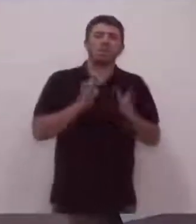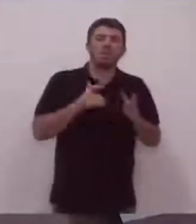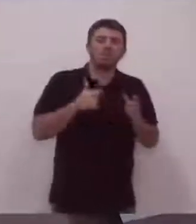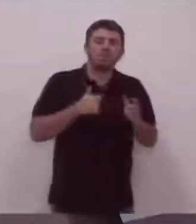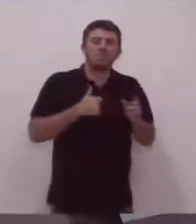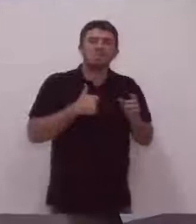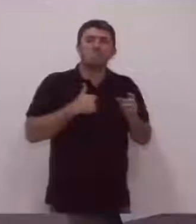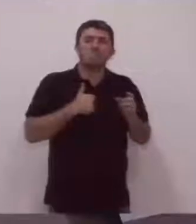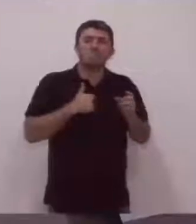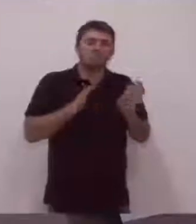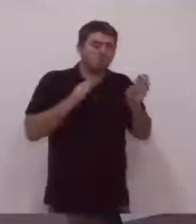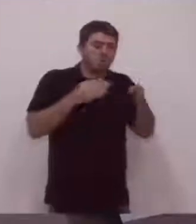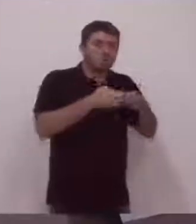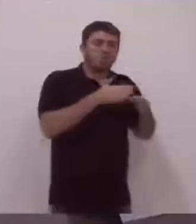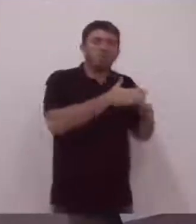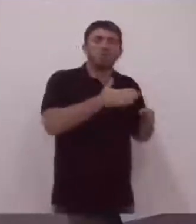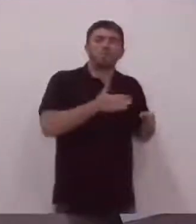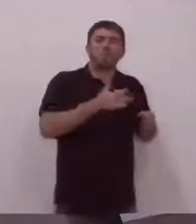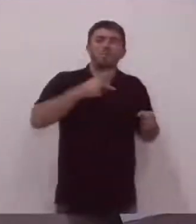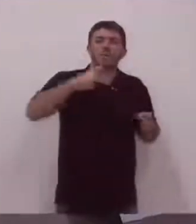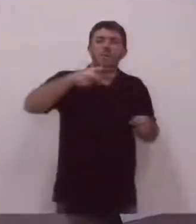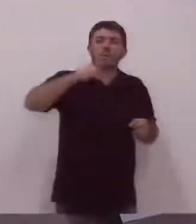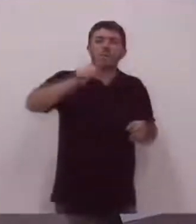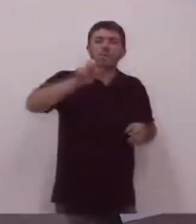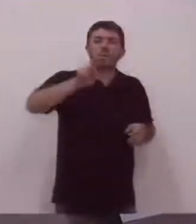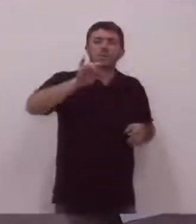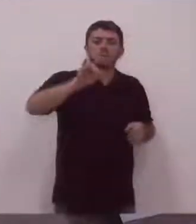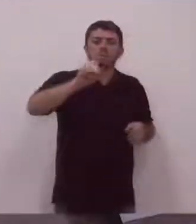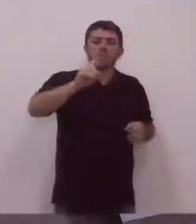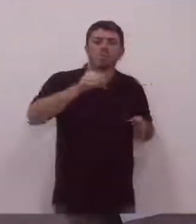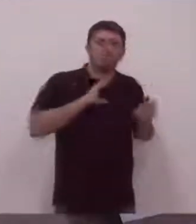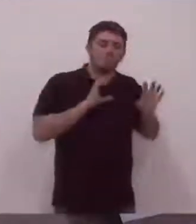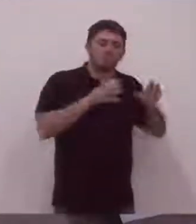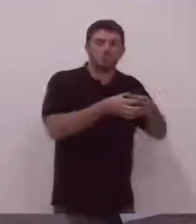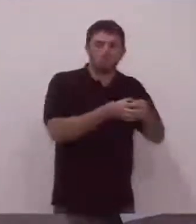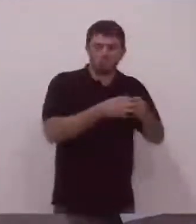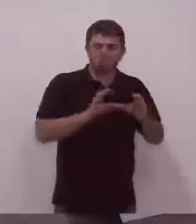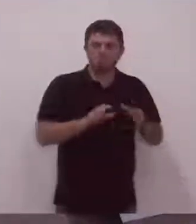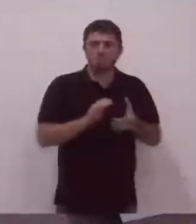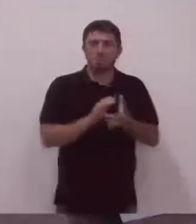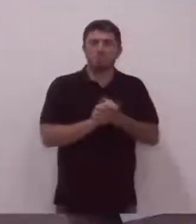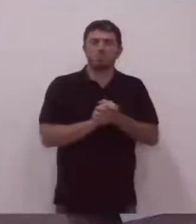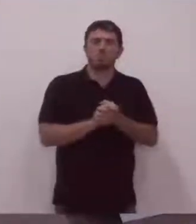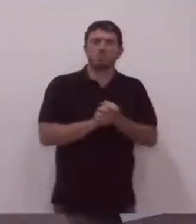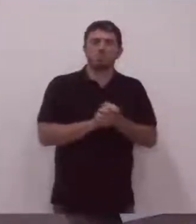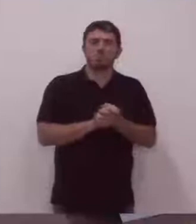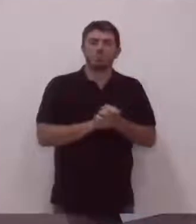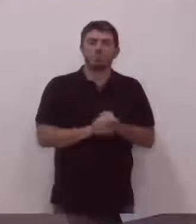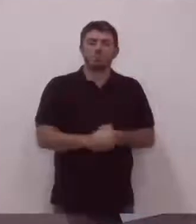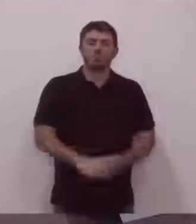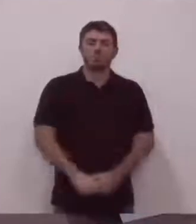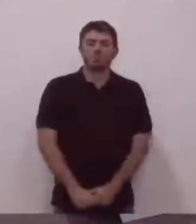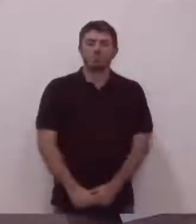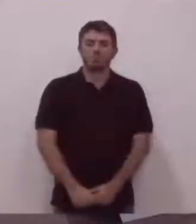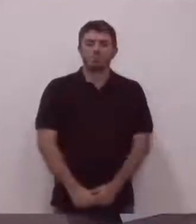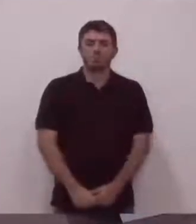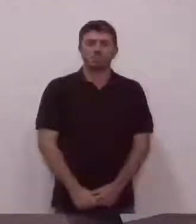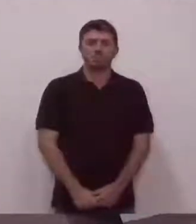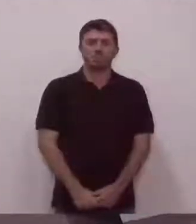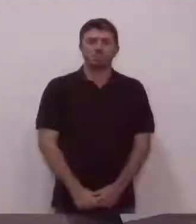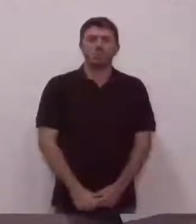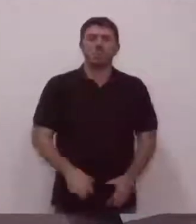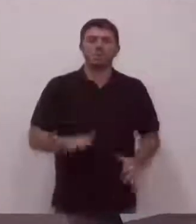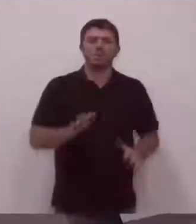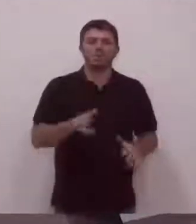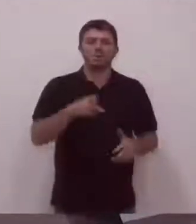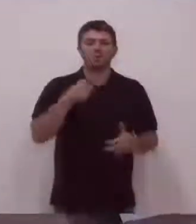do que como o mandato é exercido. Né? Só insistindo no que eu falei, o judiciário